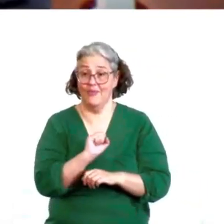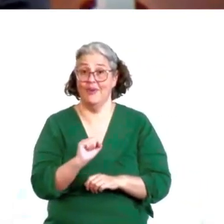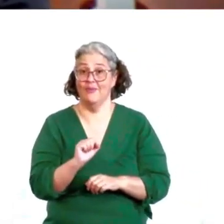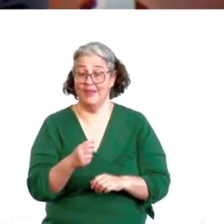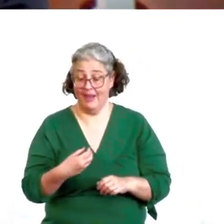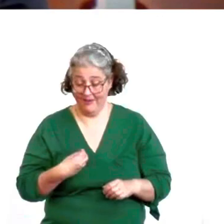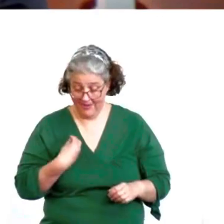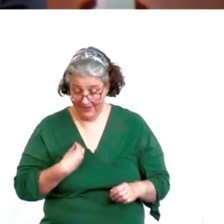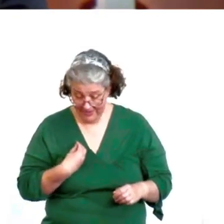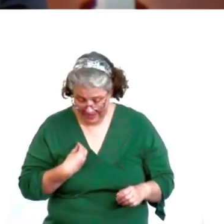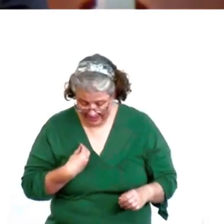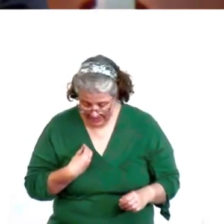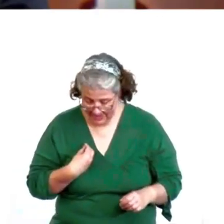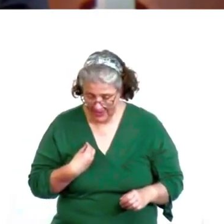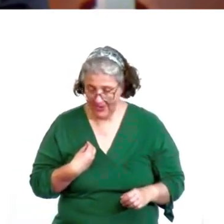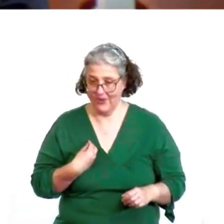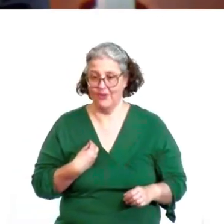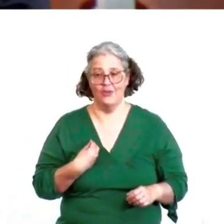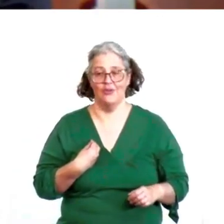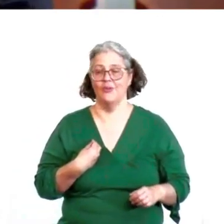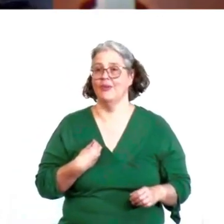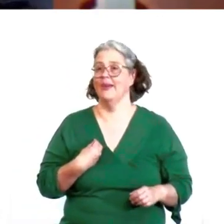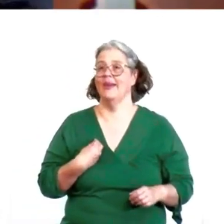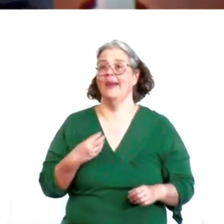é uma realidade daquilo que nós vamos viver.